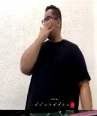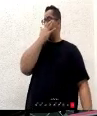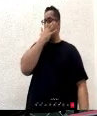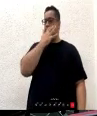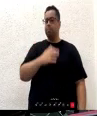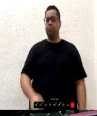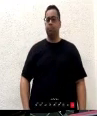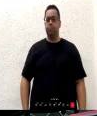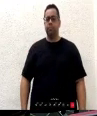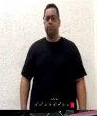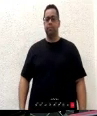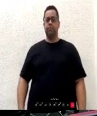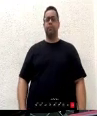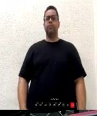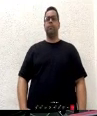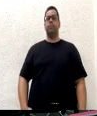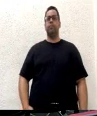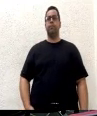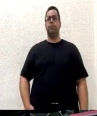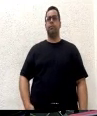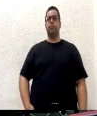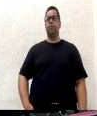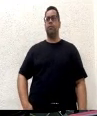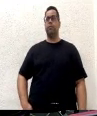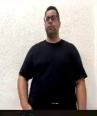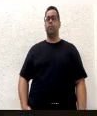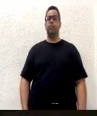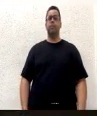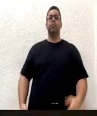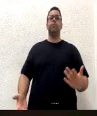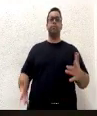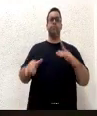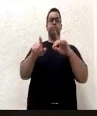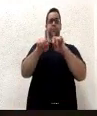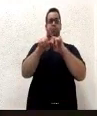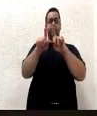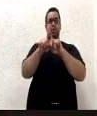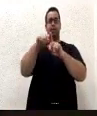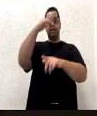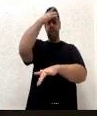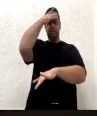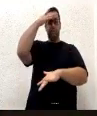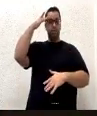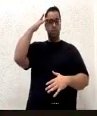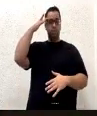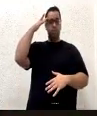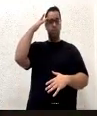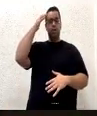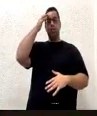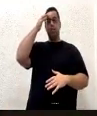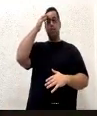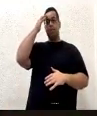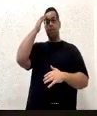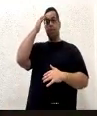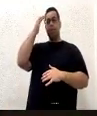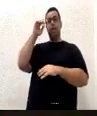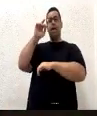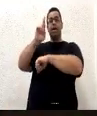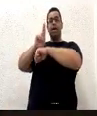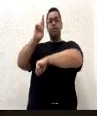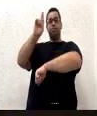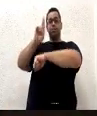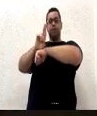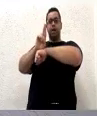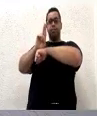Sim, uma outra coisa que a Nayara está me lembrando aqui é que o agente comunitário, mesmo agente comunitário que seja responsável, por exemplo, do PSF